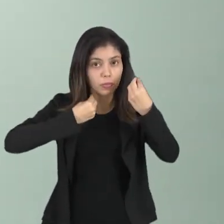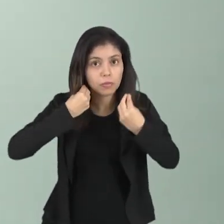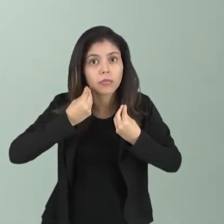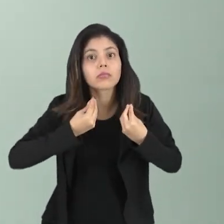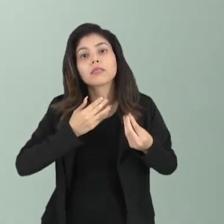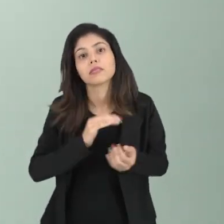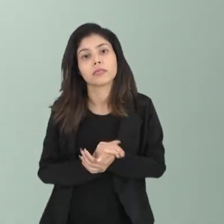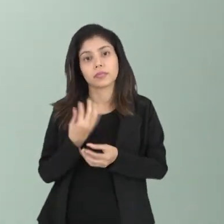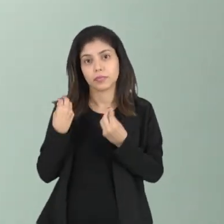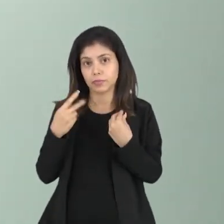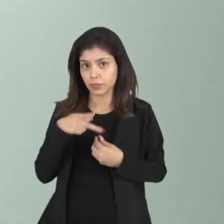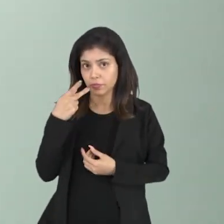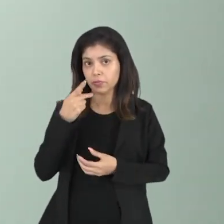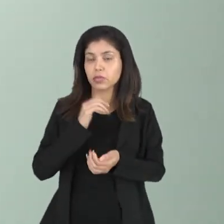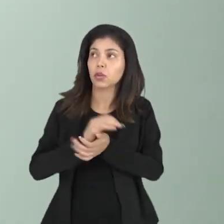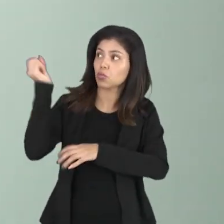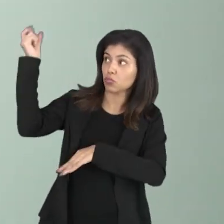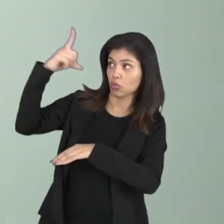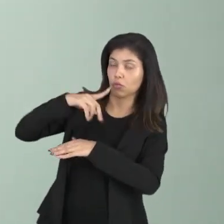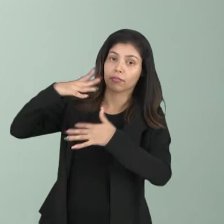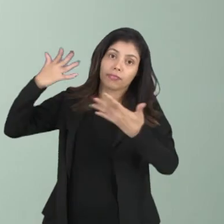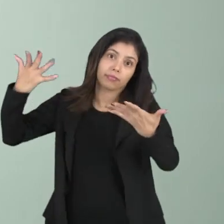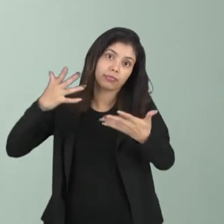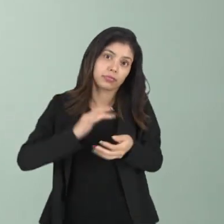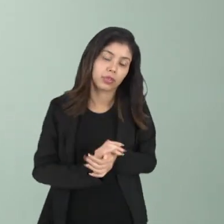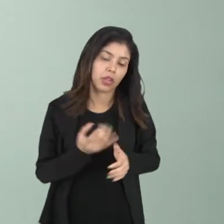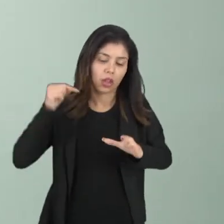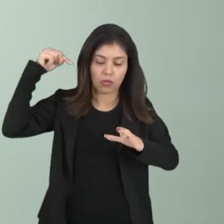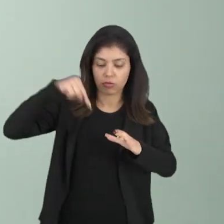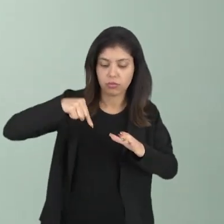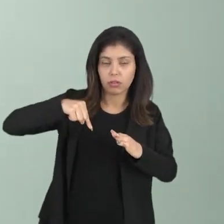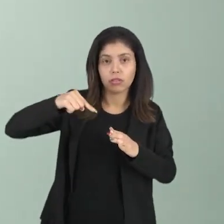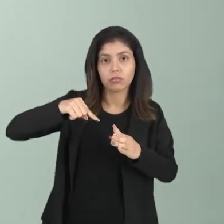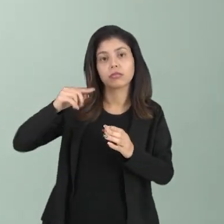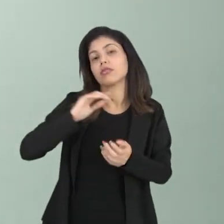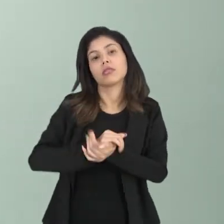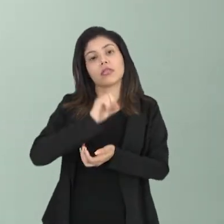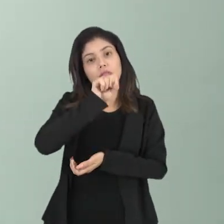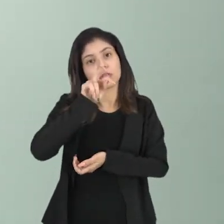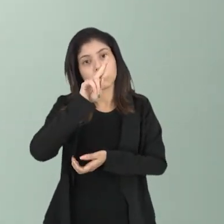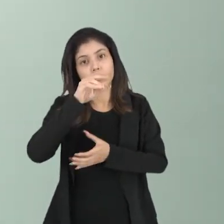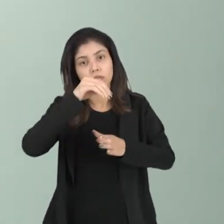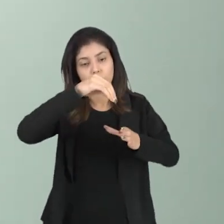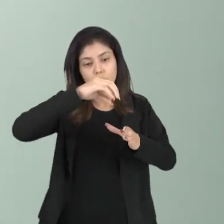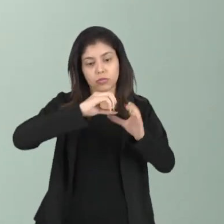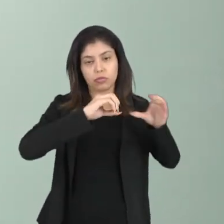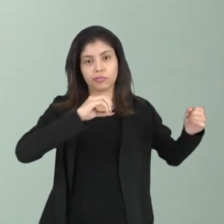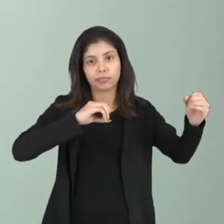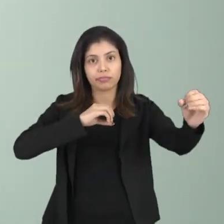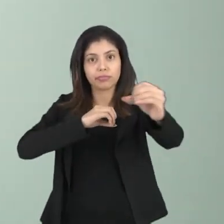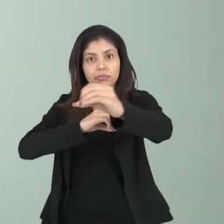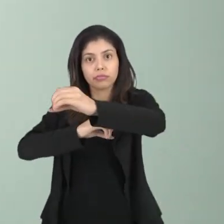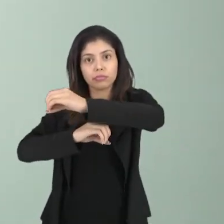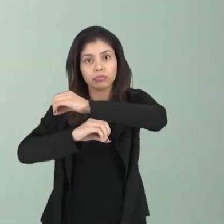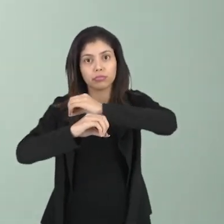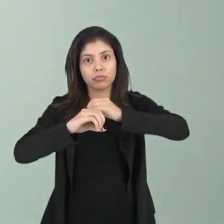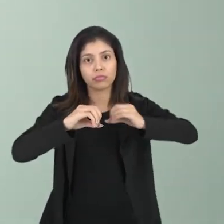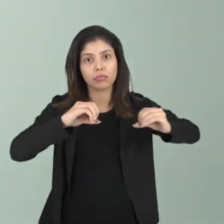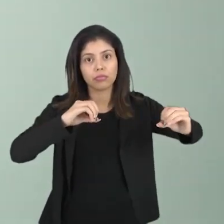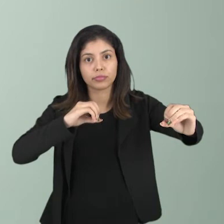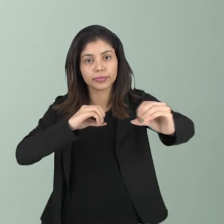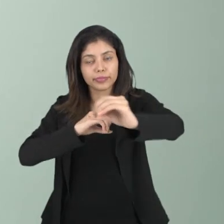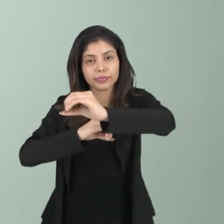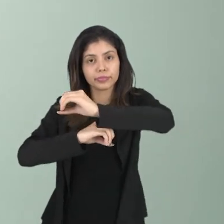que era o Sol, né, que era o centro do nosso sistema solar e todos os astros giravam em torno do